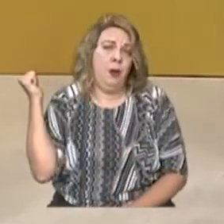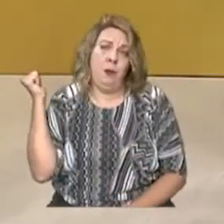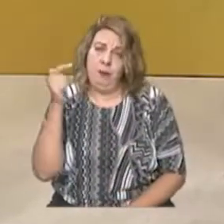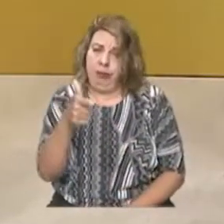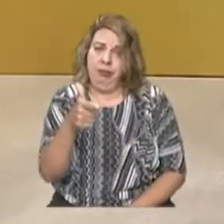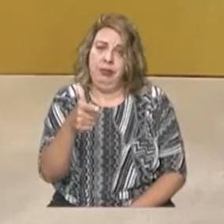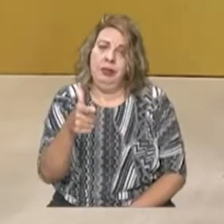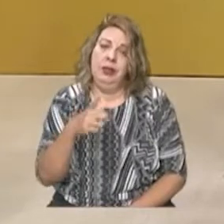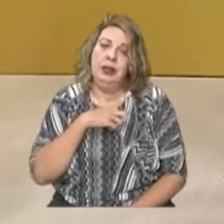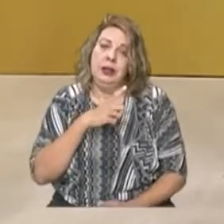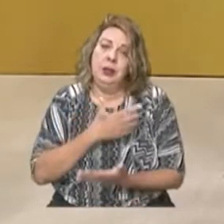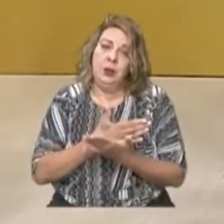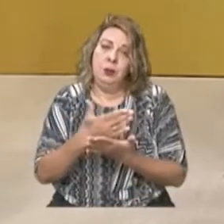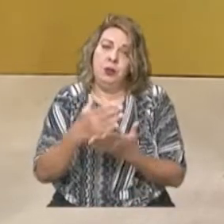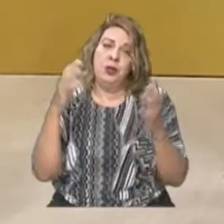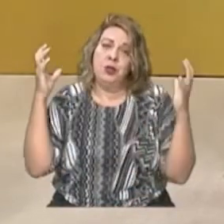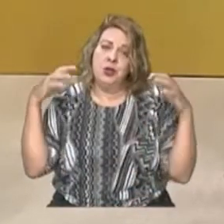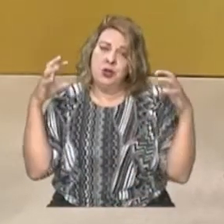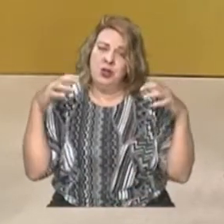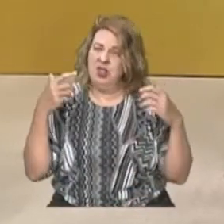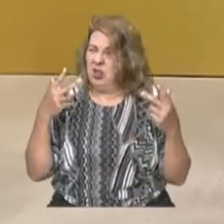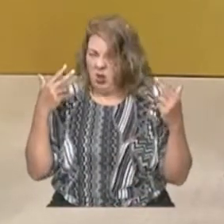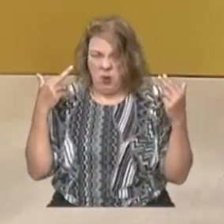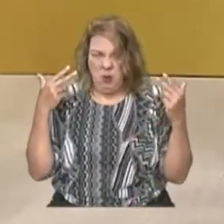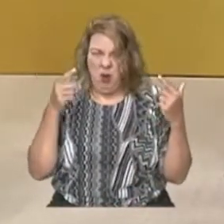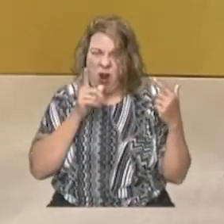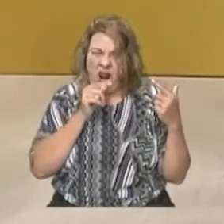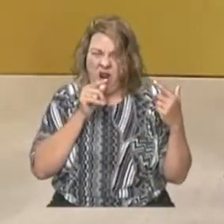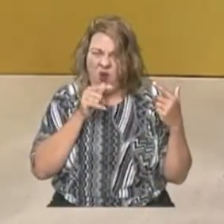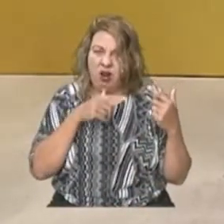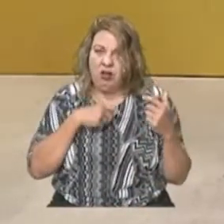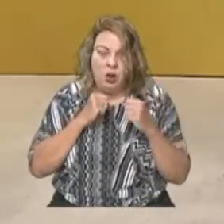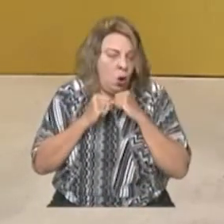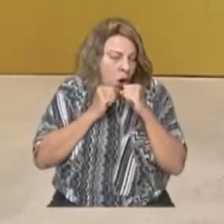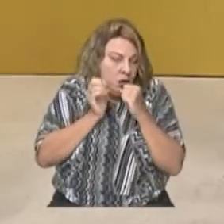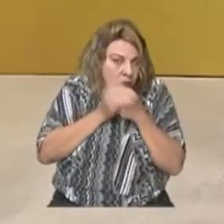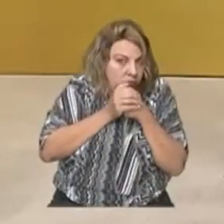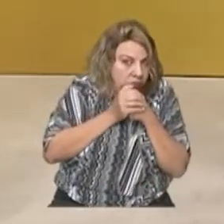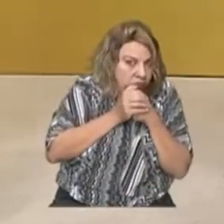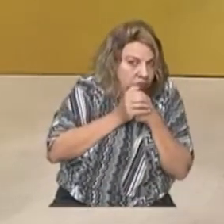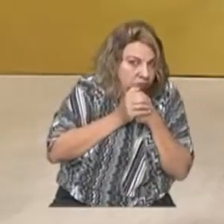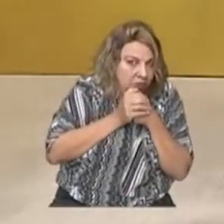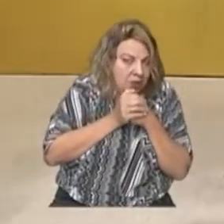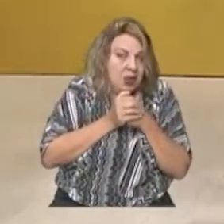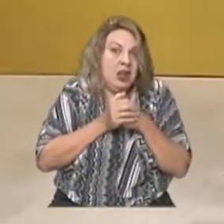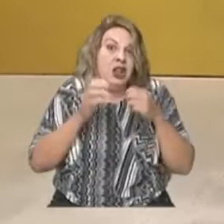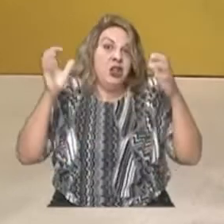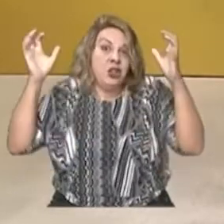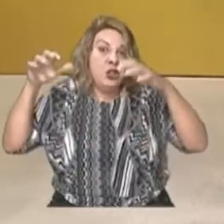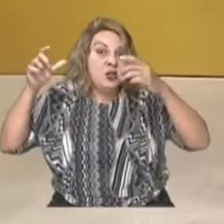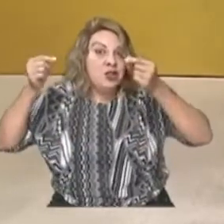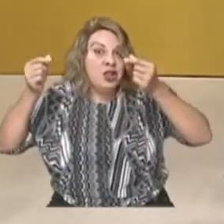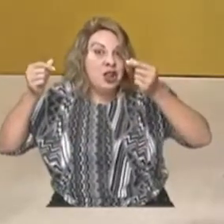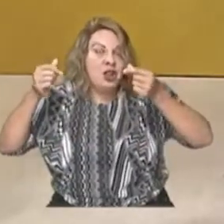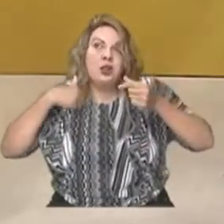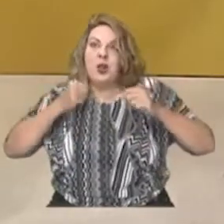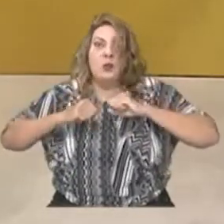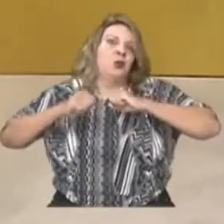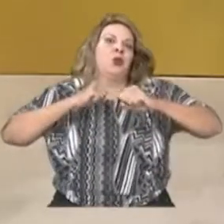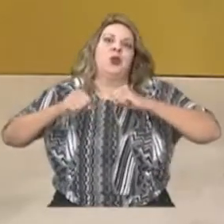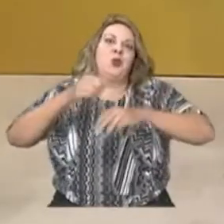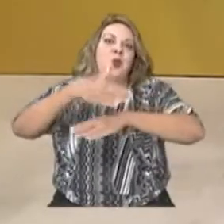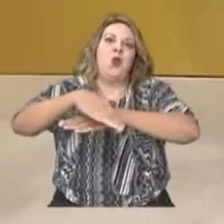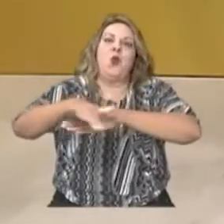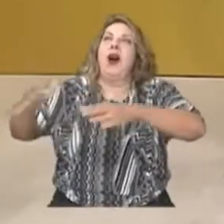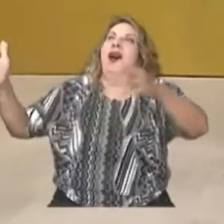tem gente que quando começa a chover, essa chuva normal, né? Sim. Já corre, se esconde. Essa vai correr todo mundo pra rua. Todo mundo vai correr, todo mundo